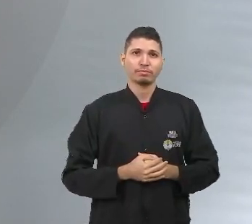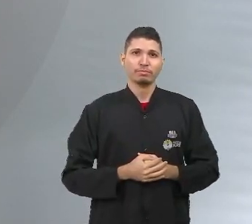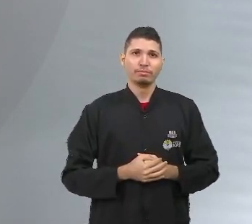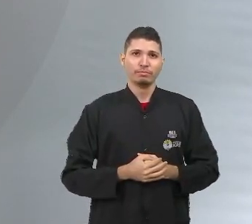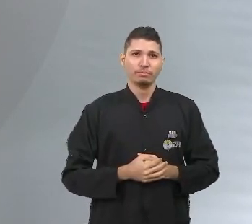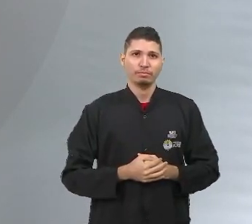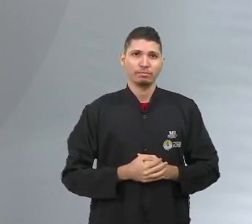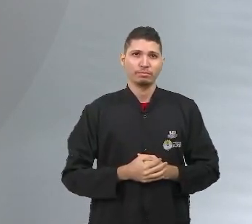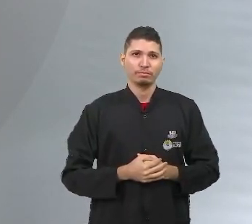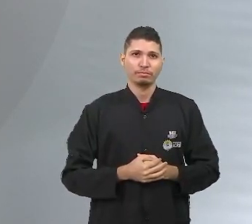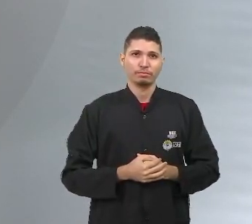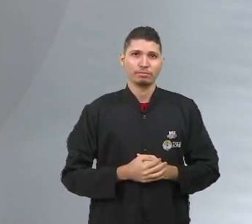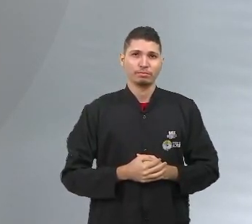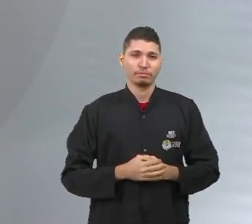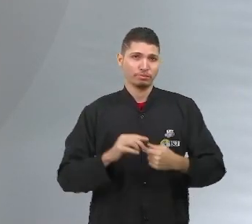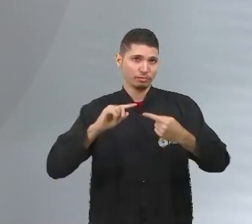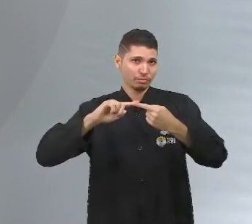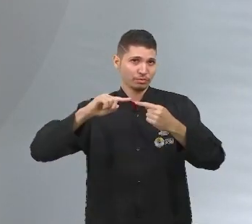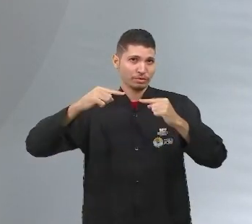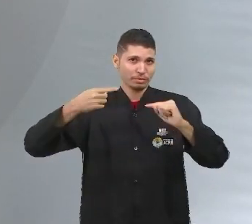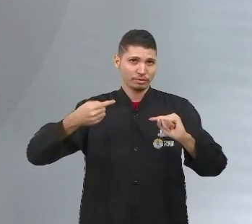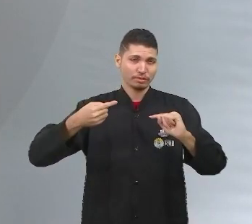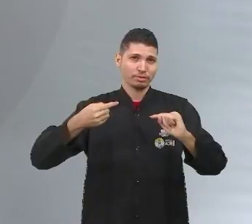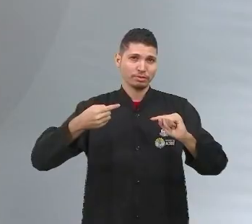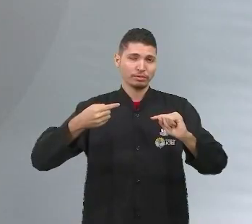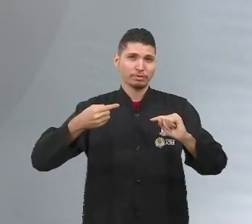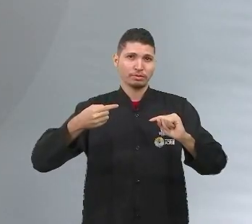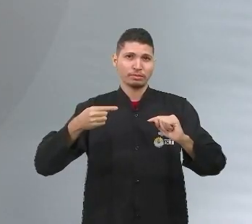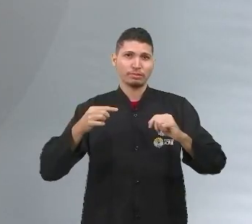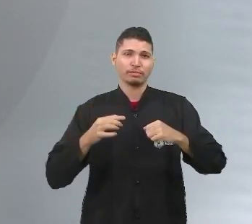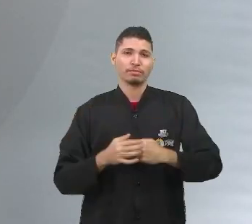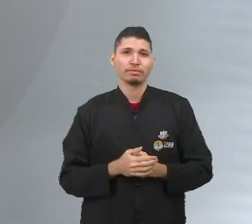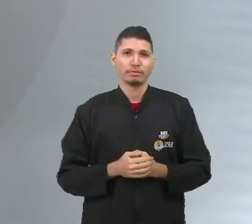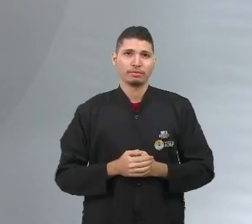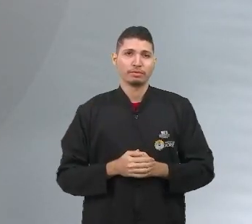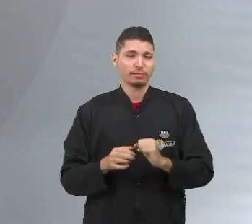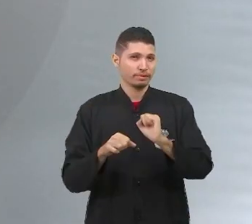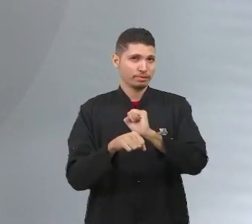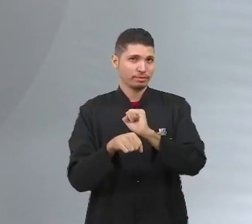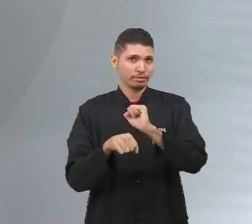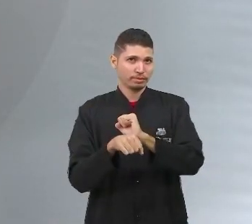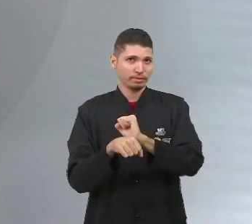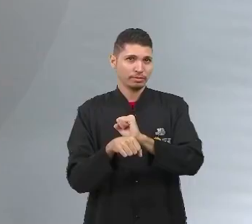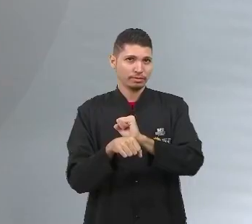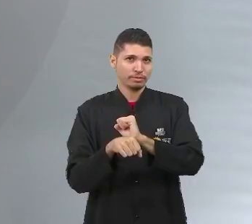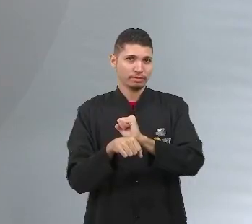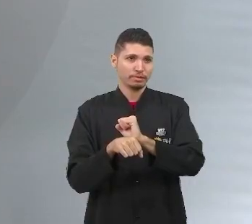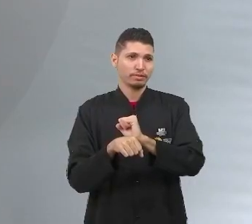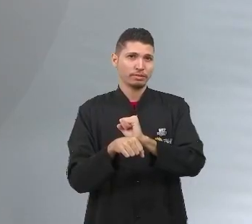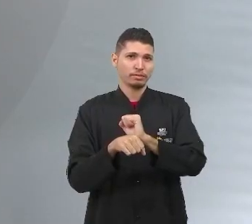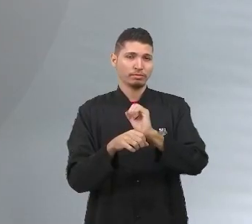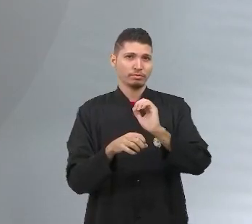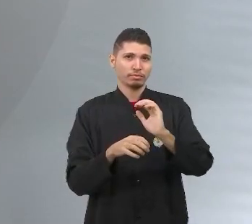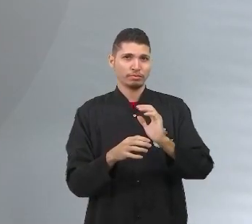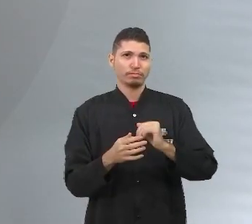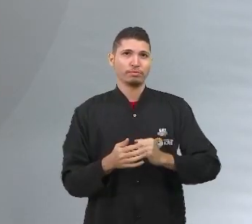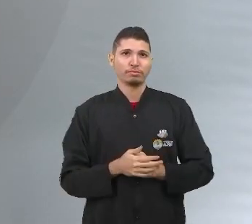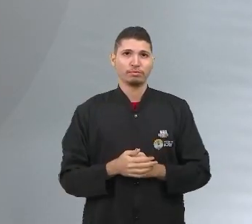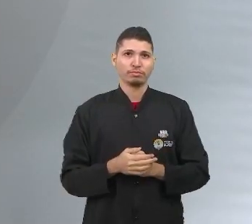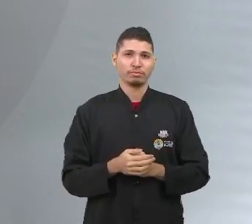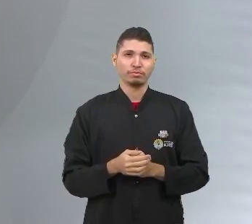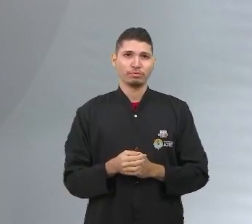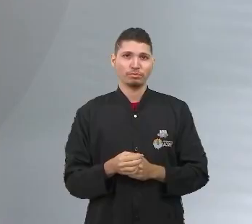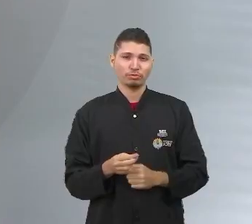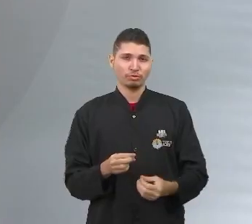e aí esse RNA mensageiro vai aguardar a chegada, dependendo da sequência de 3